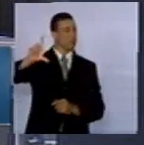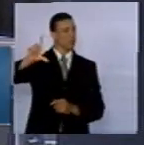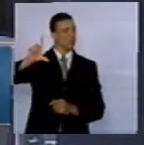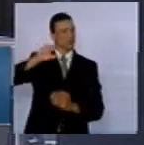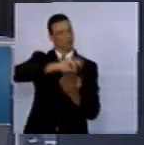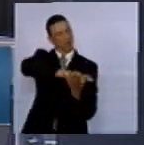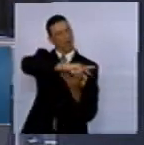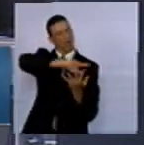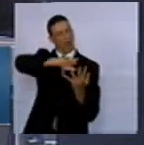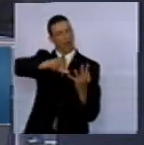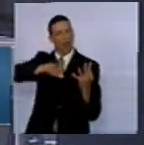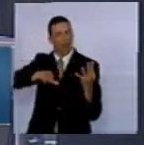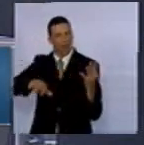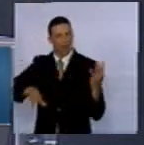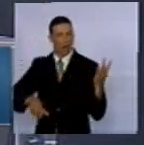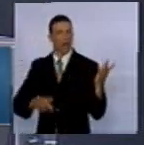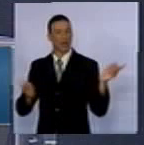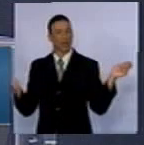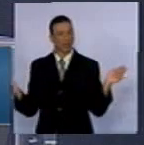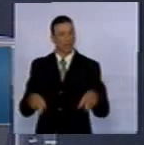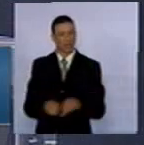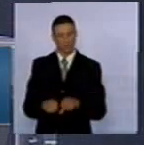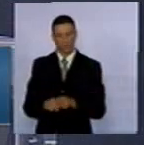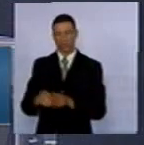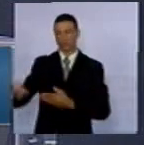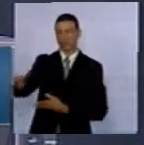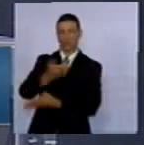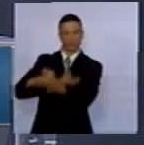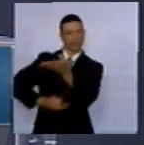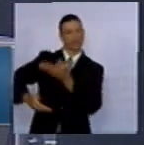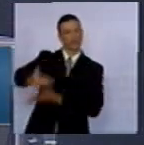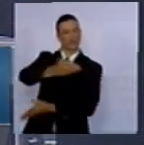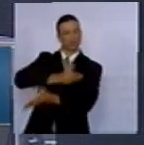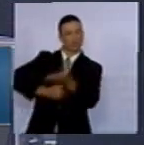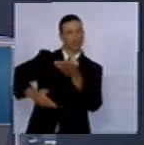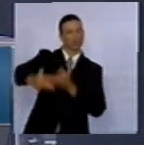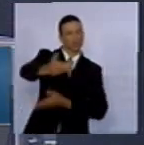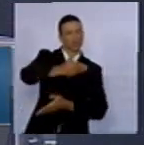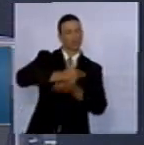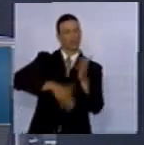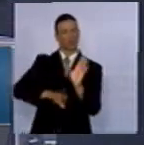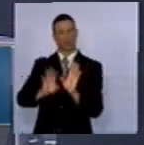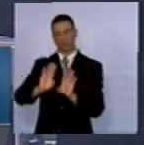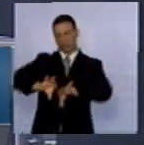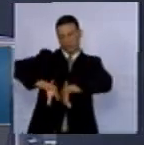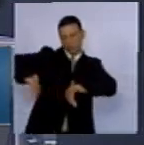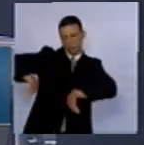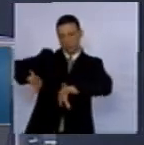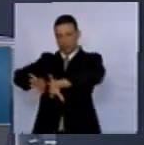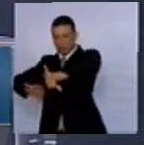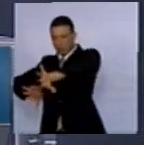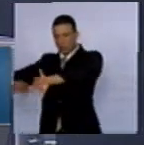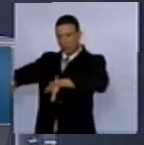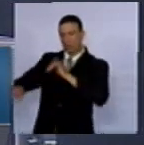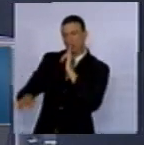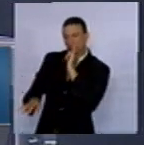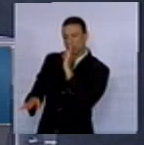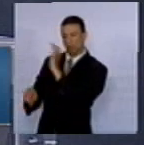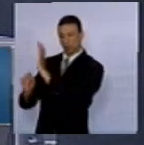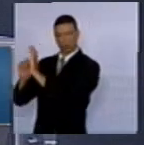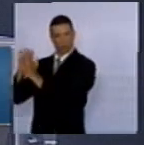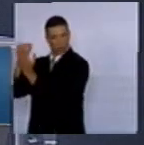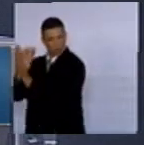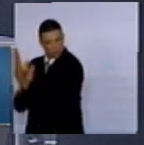pode aparecer também muitos transportadores e começa a ver uma separação natural entre quem programa e quem